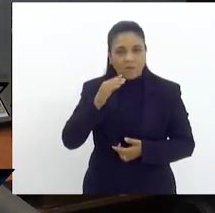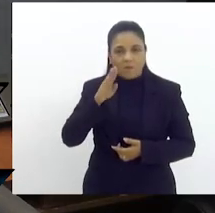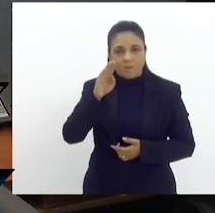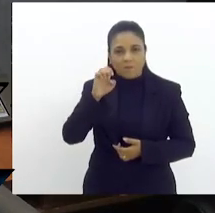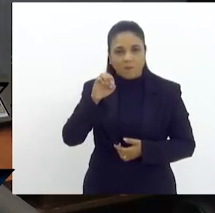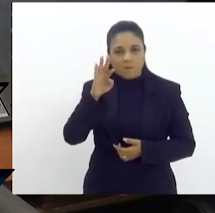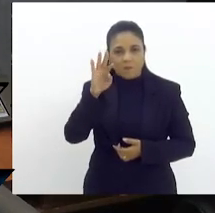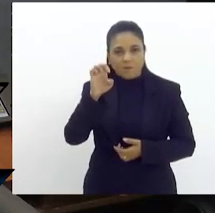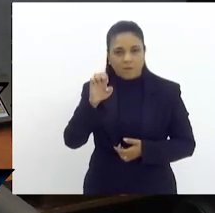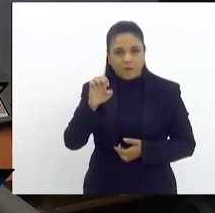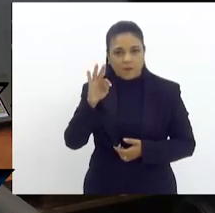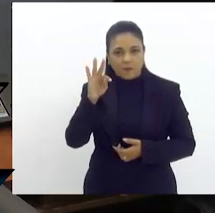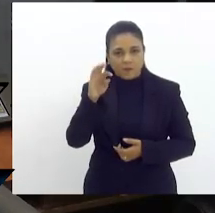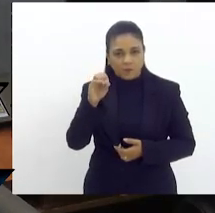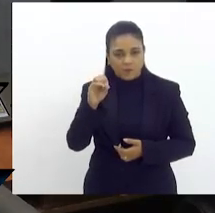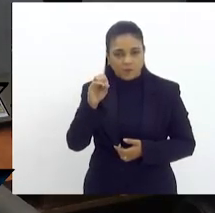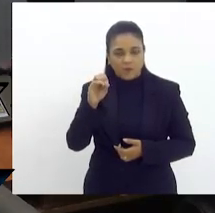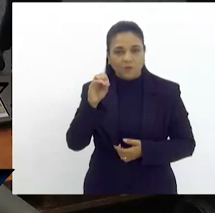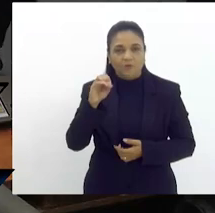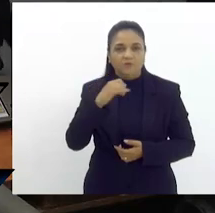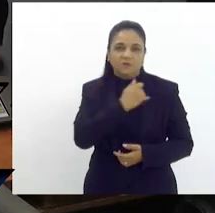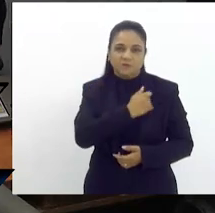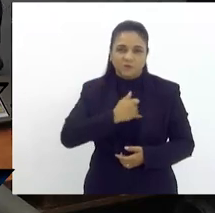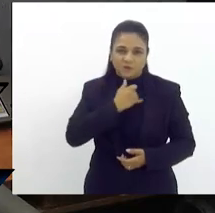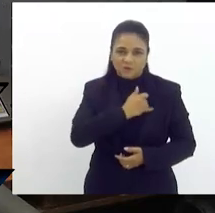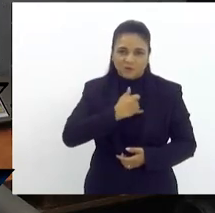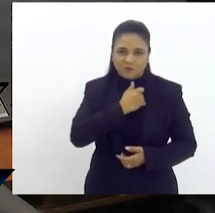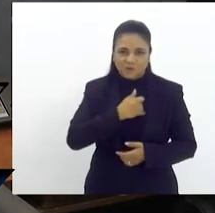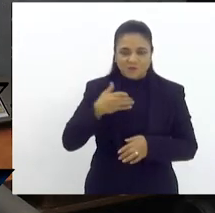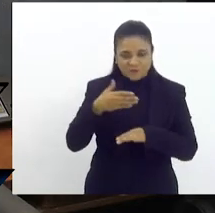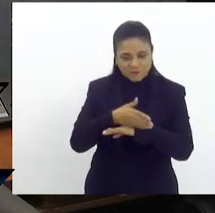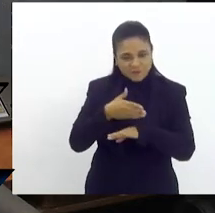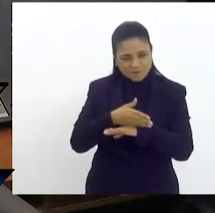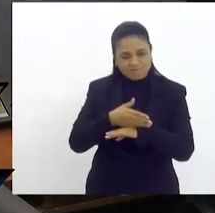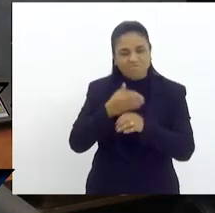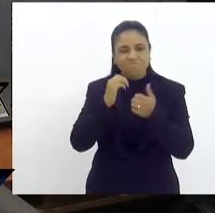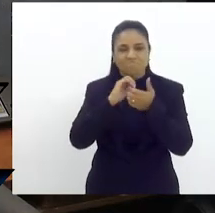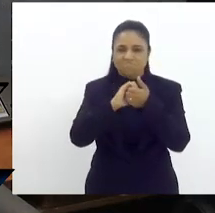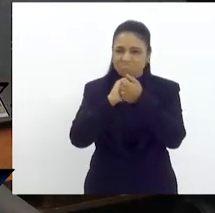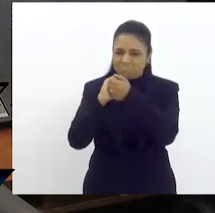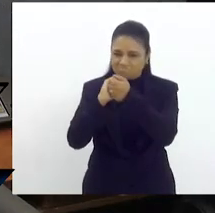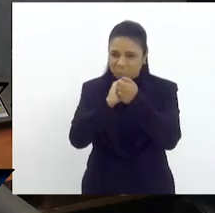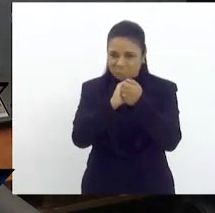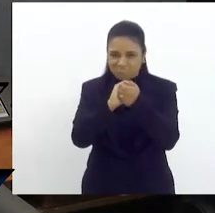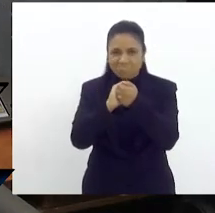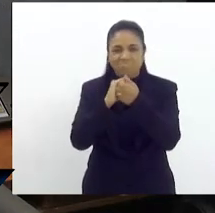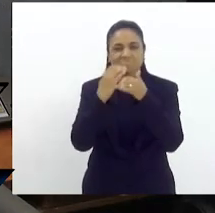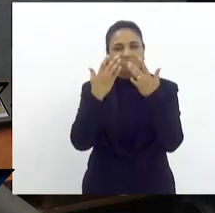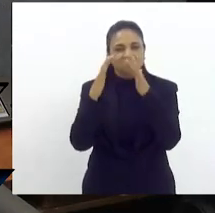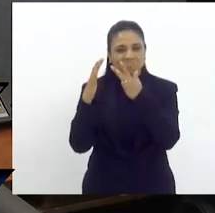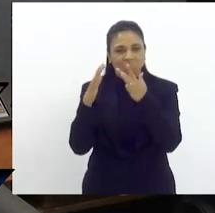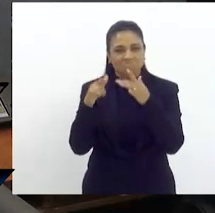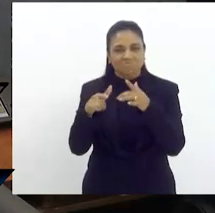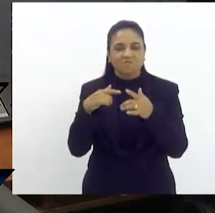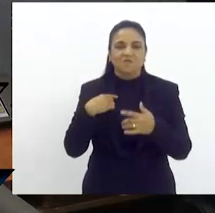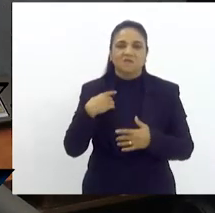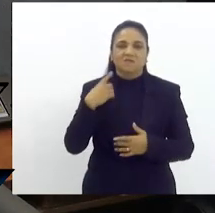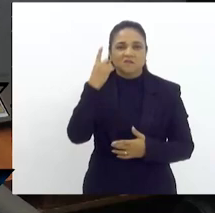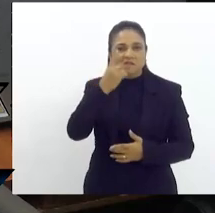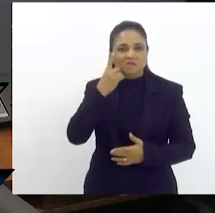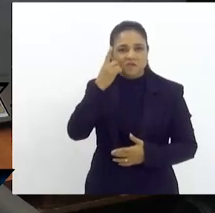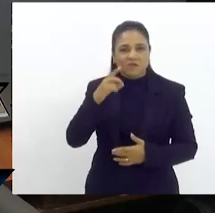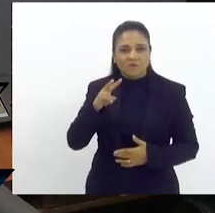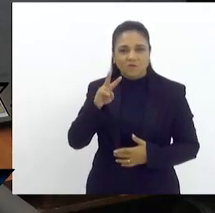São João de Meriti aqui a presença tá parabéns aí parabéns aí o nosso tempo Nobre Deputado